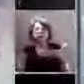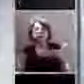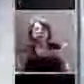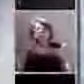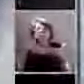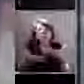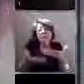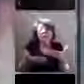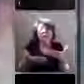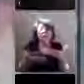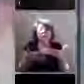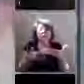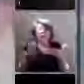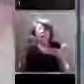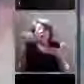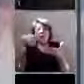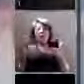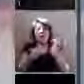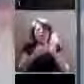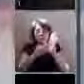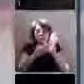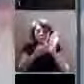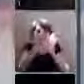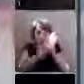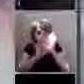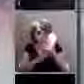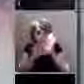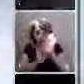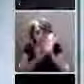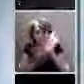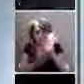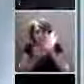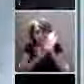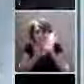que, depois do quadro,